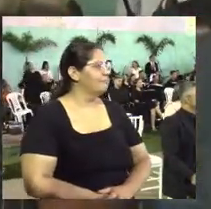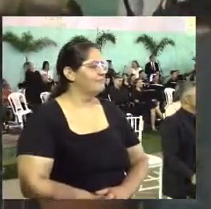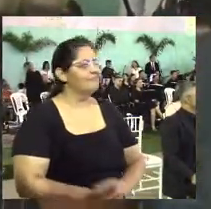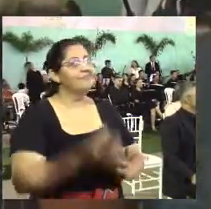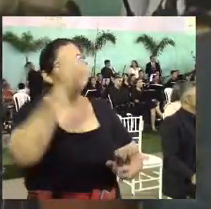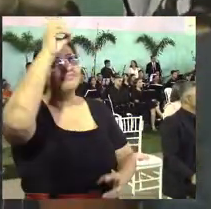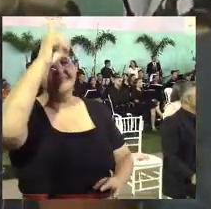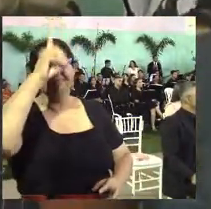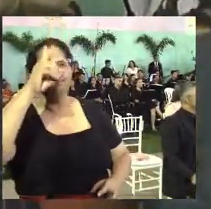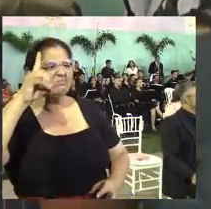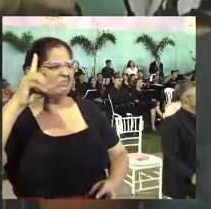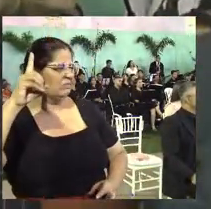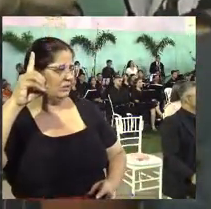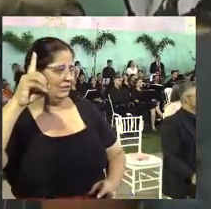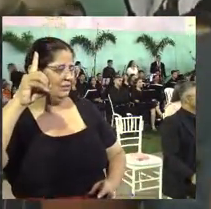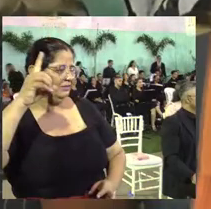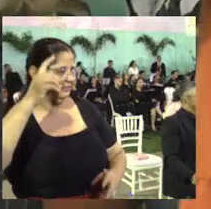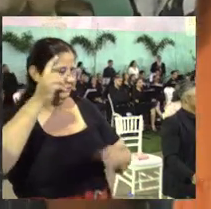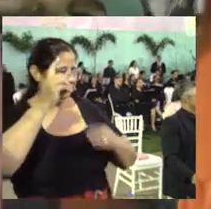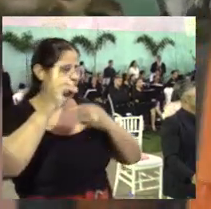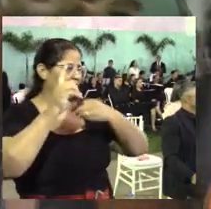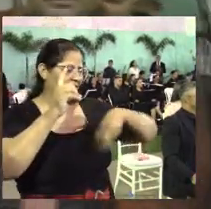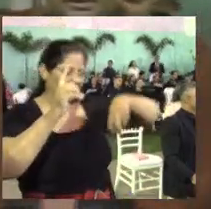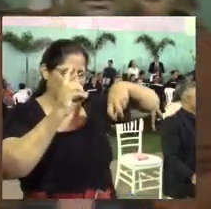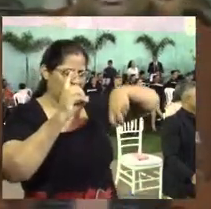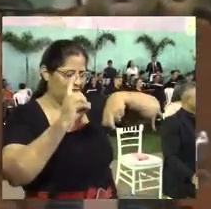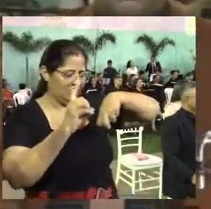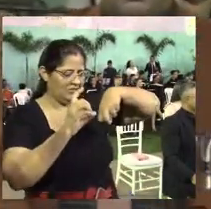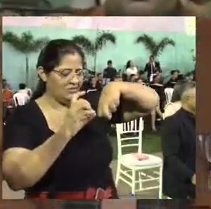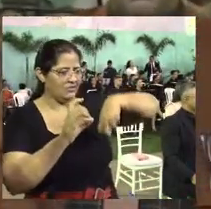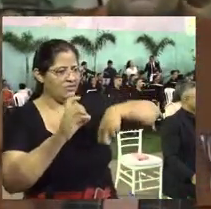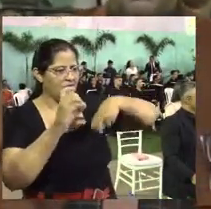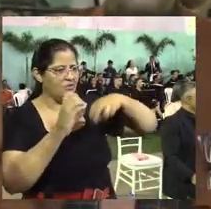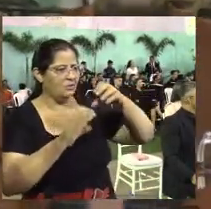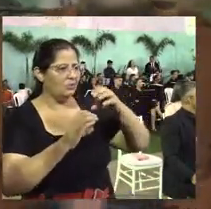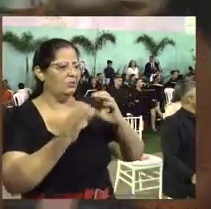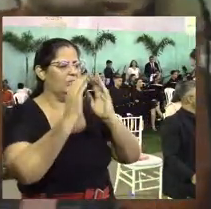Deus não rejeita sua oração